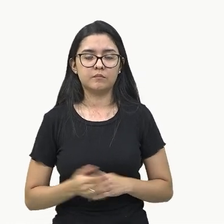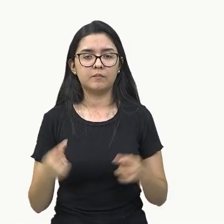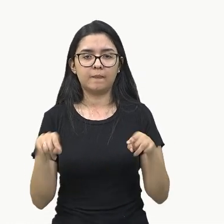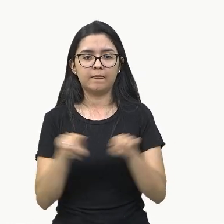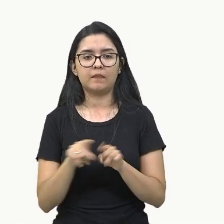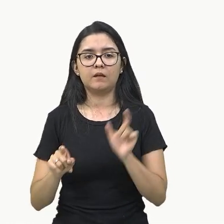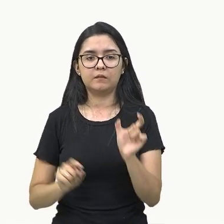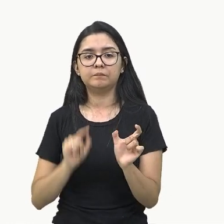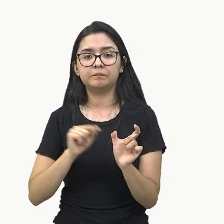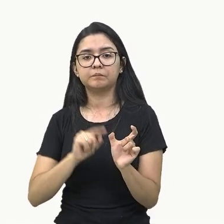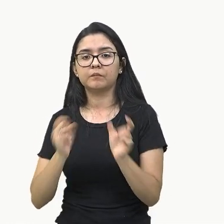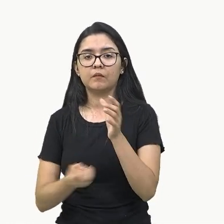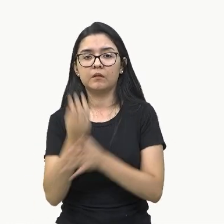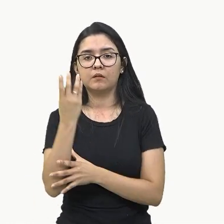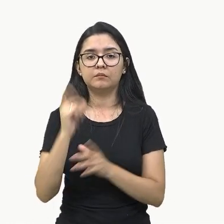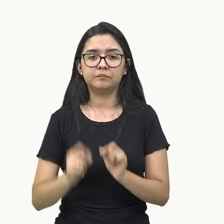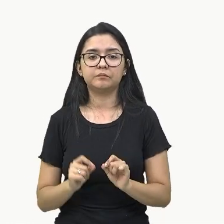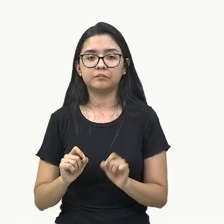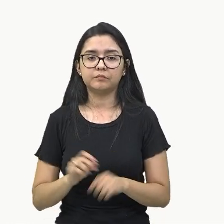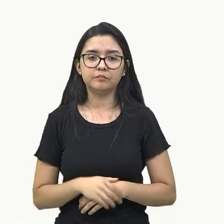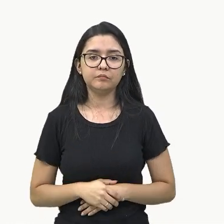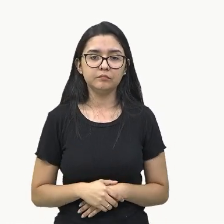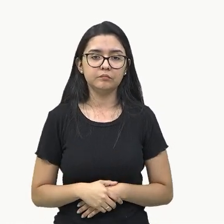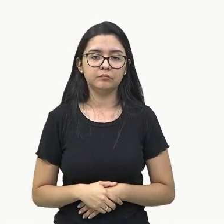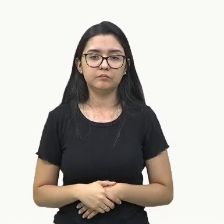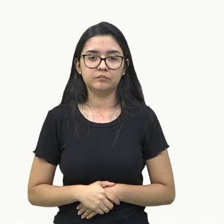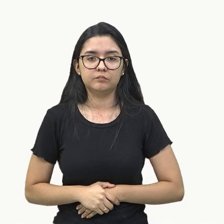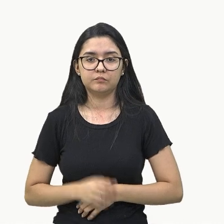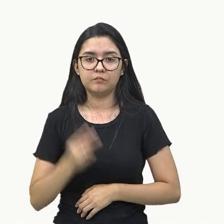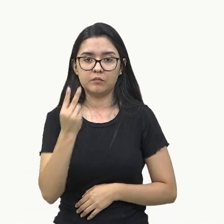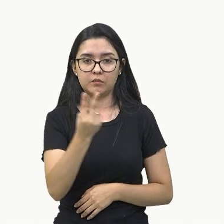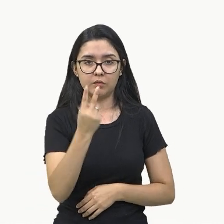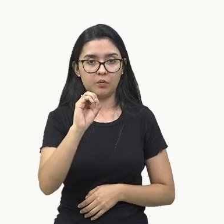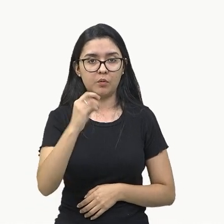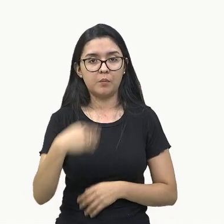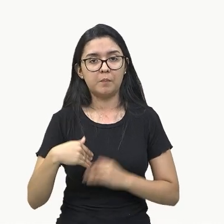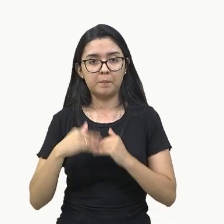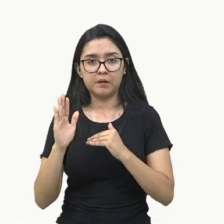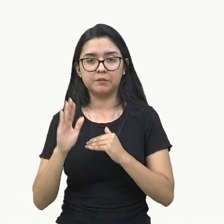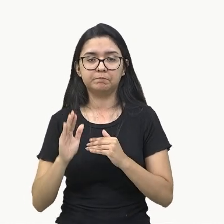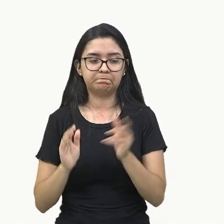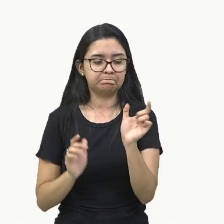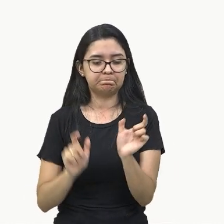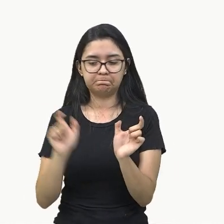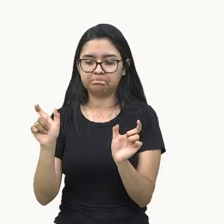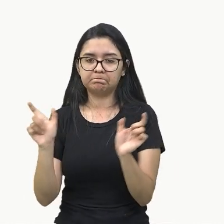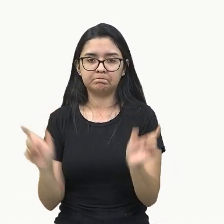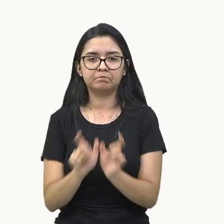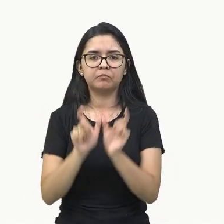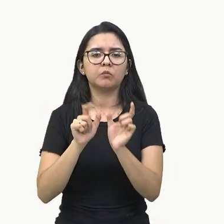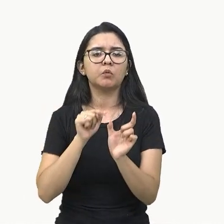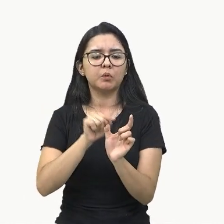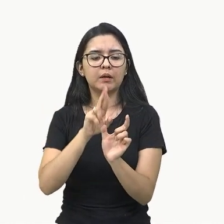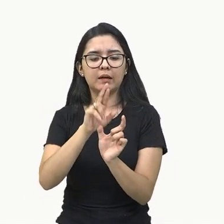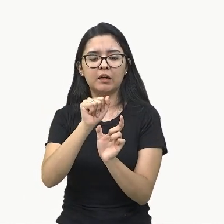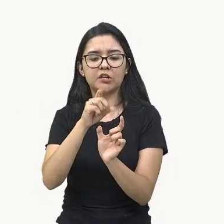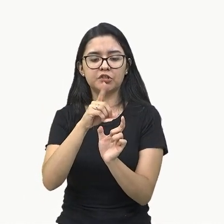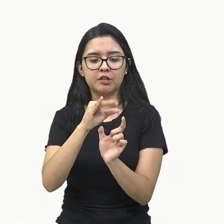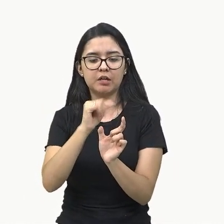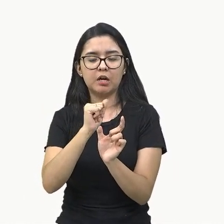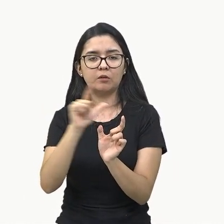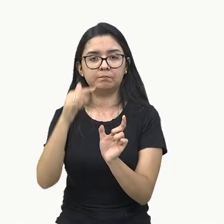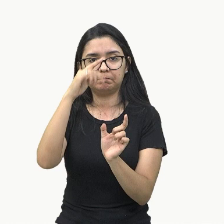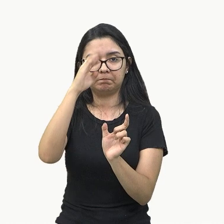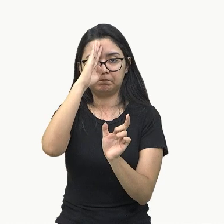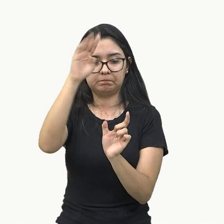são formadas pela união de dois ou mais radicais. O que é radical? A parte da palavra que não